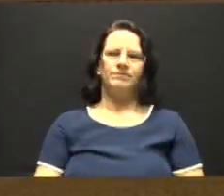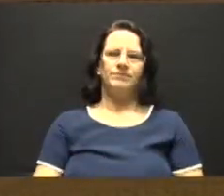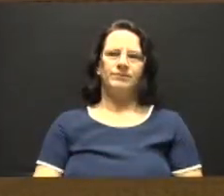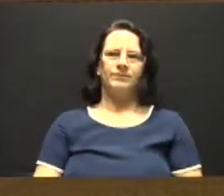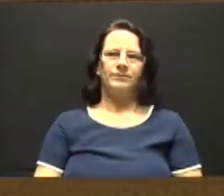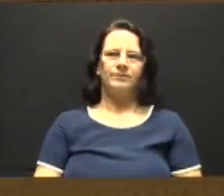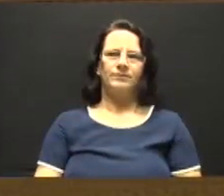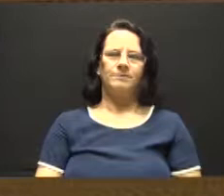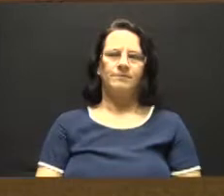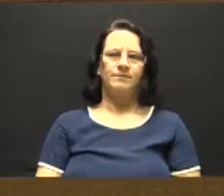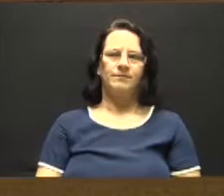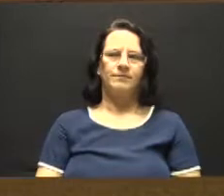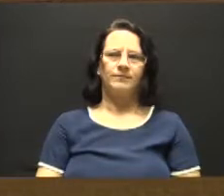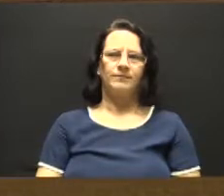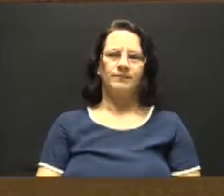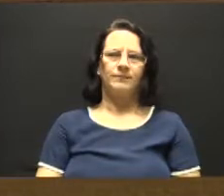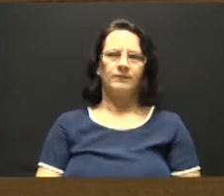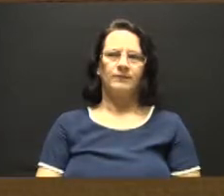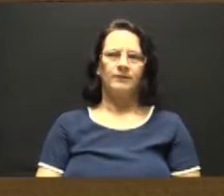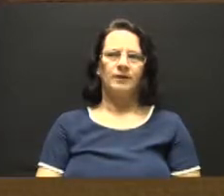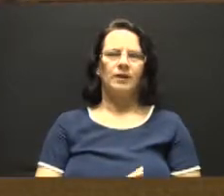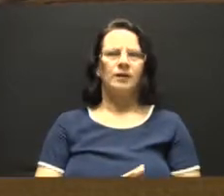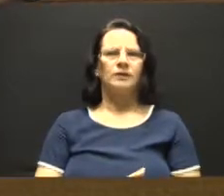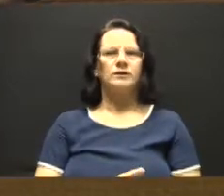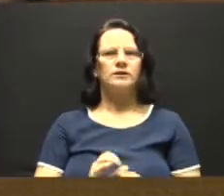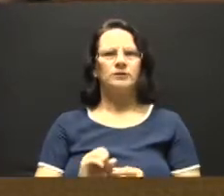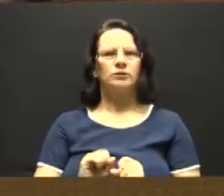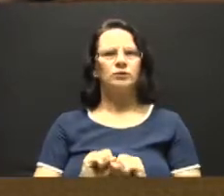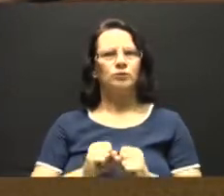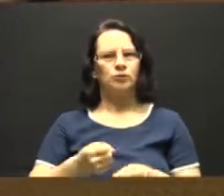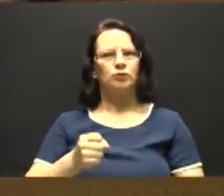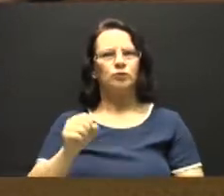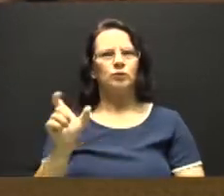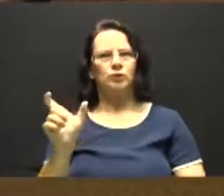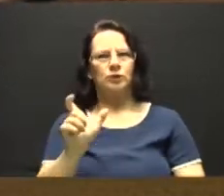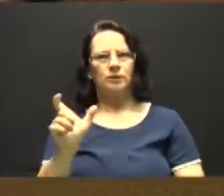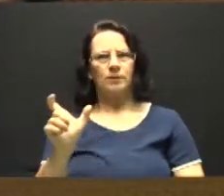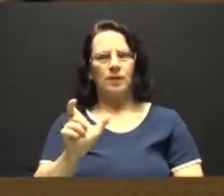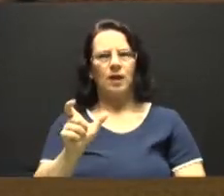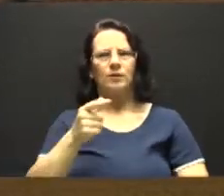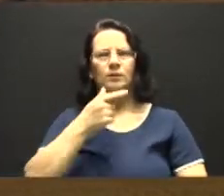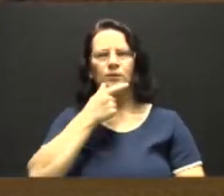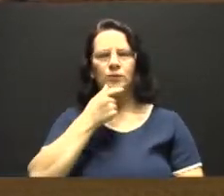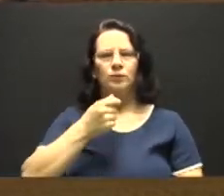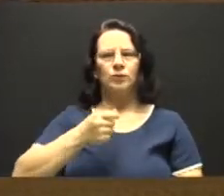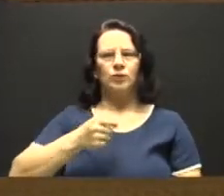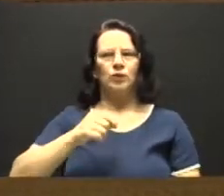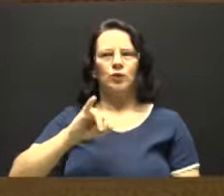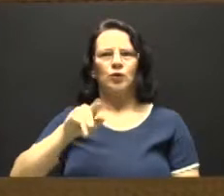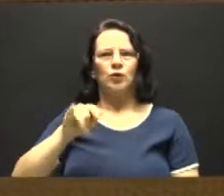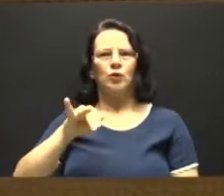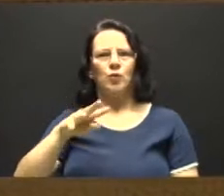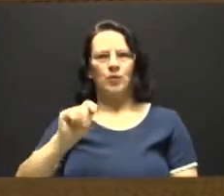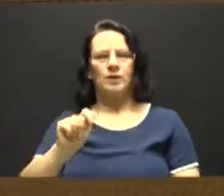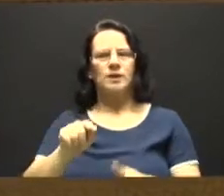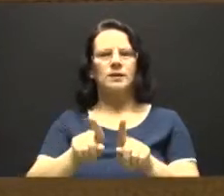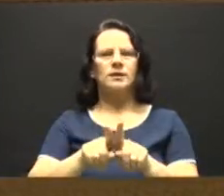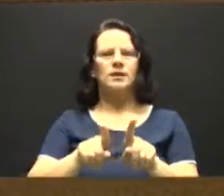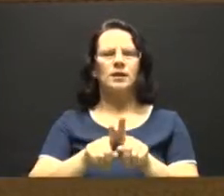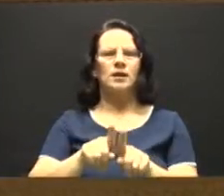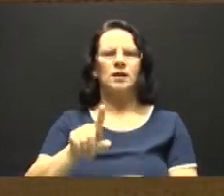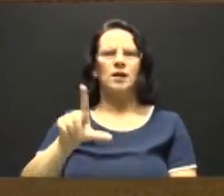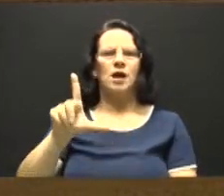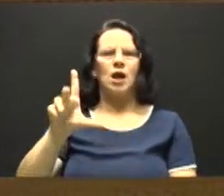termino motivado pelas palavras do grande jurista do ide lombardi